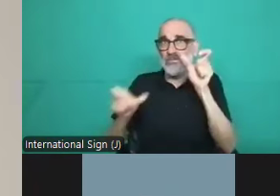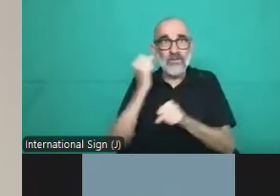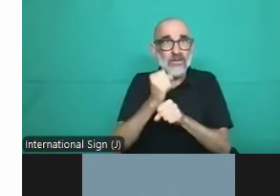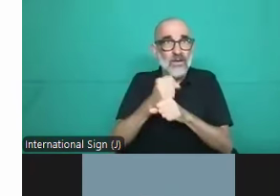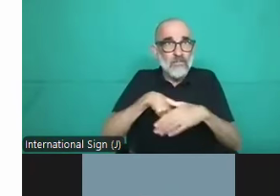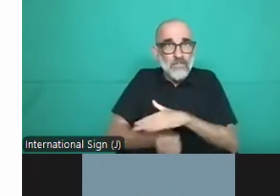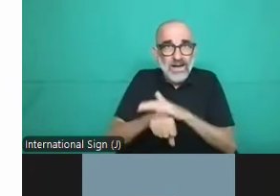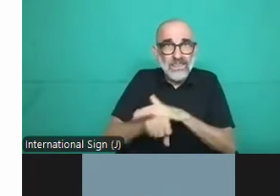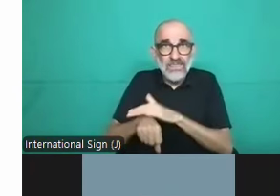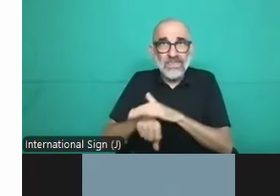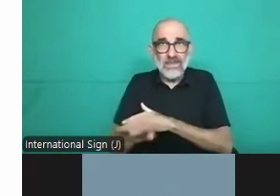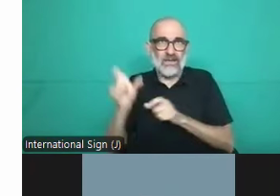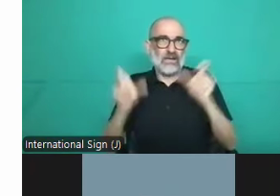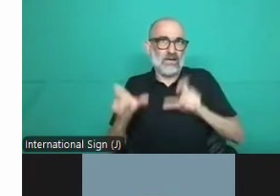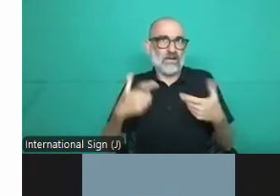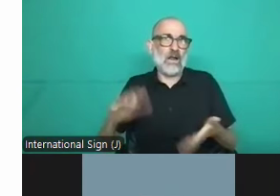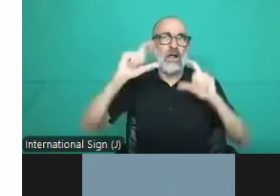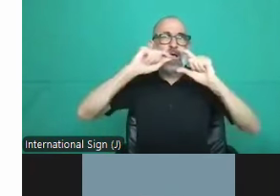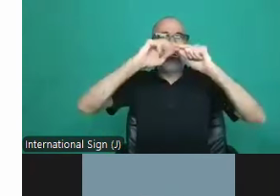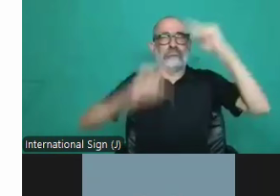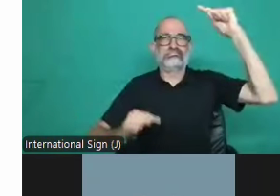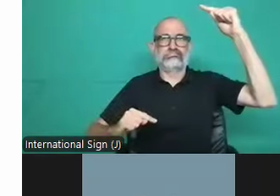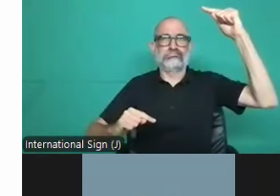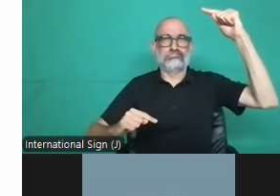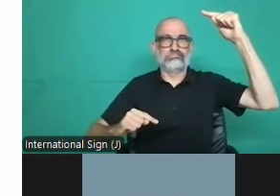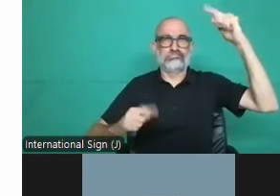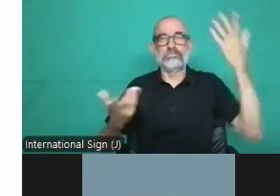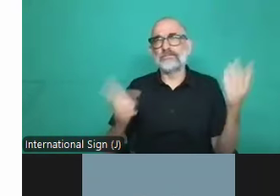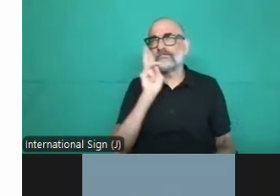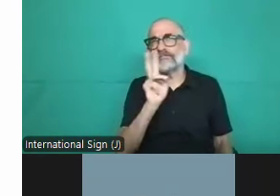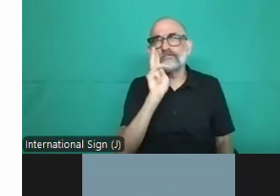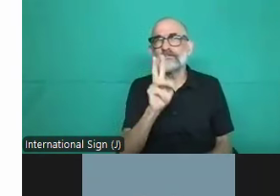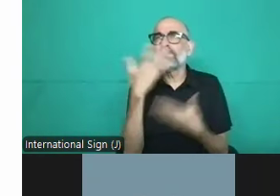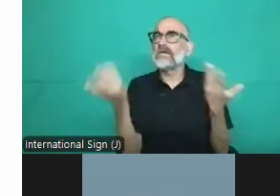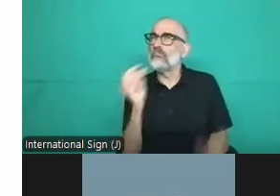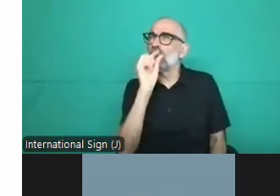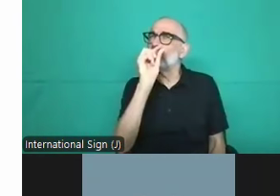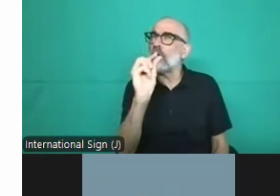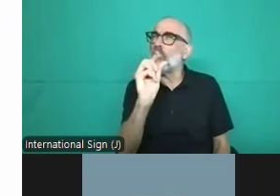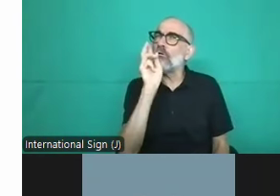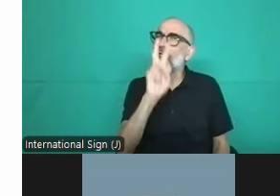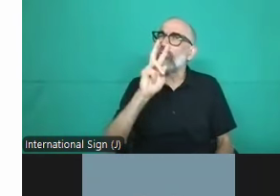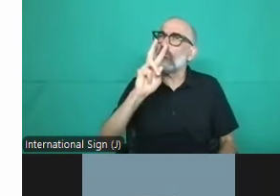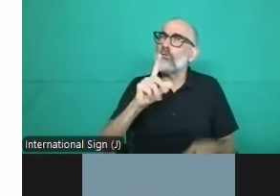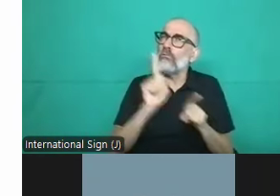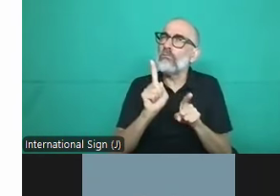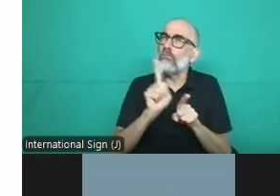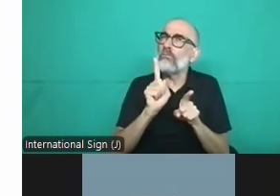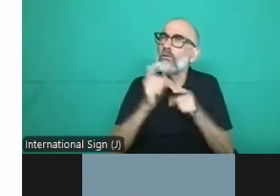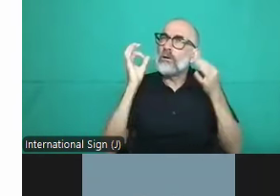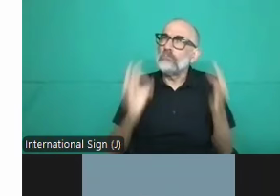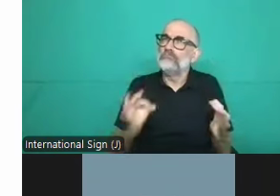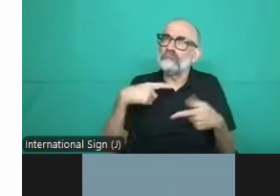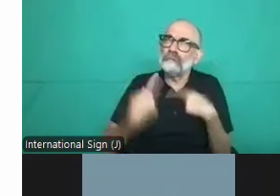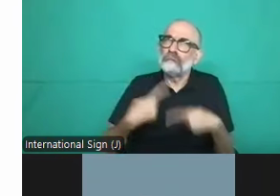mas en nuestra región. reconstruir a força trabalhista da En nossa ese região. sentido, es Nesse importante sentido, mirar una é serie de importante elementos olhar y la todos